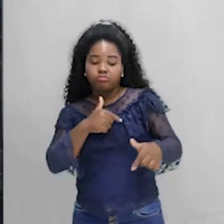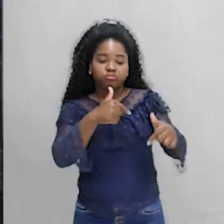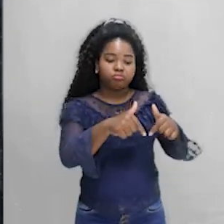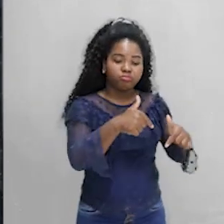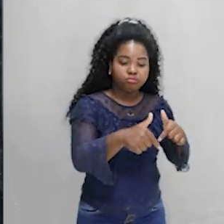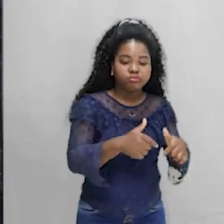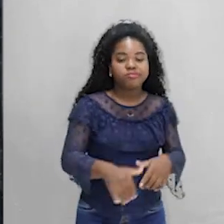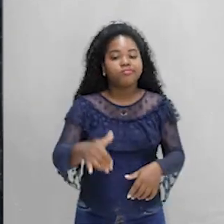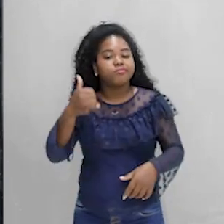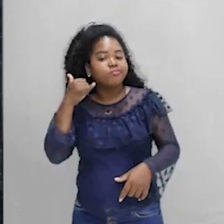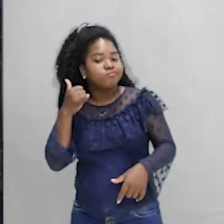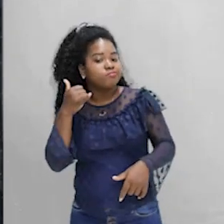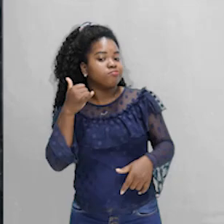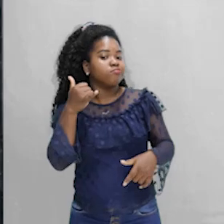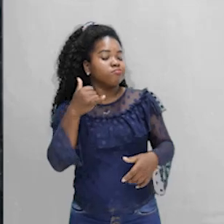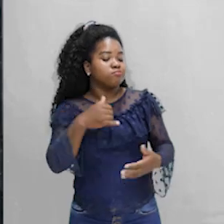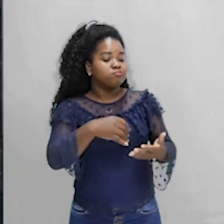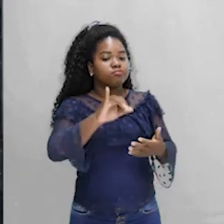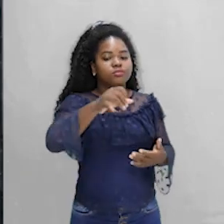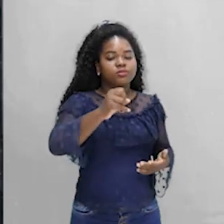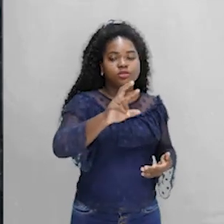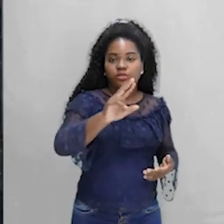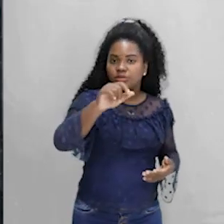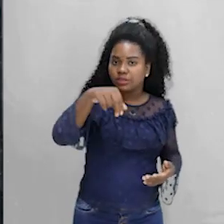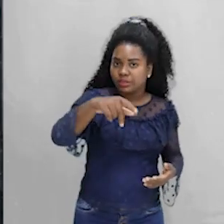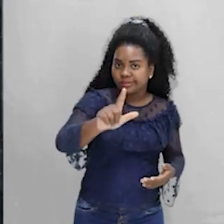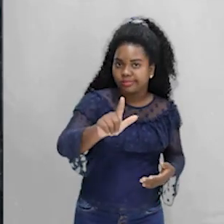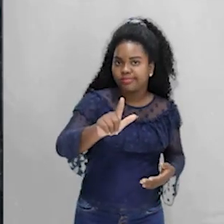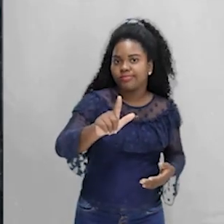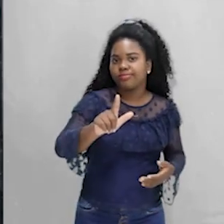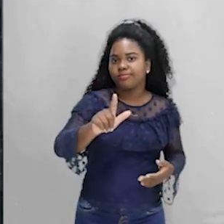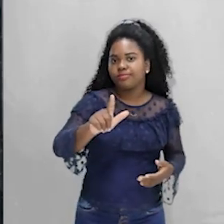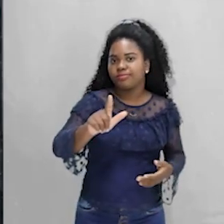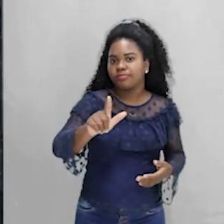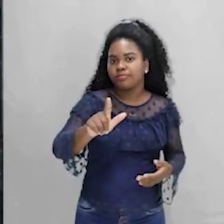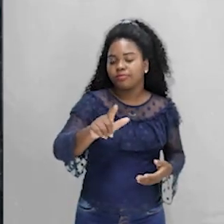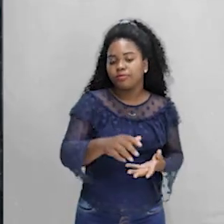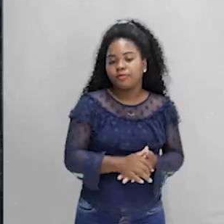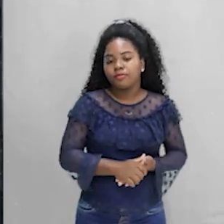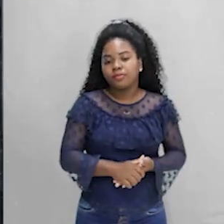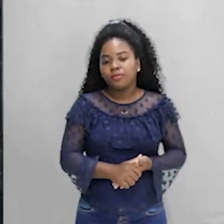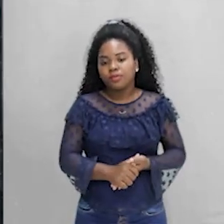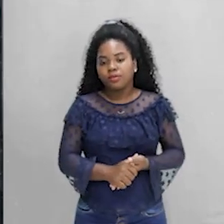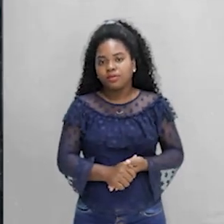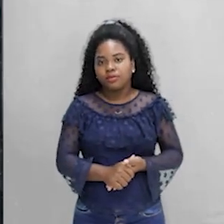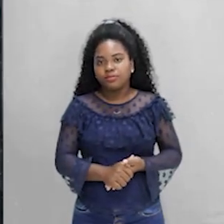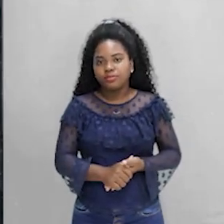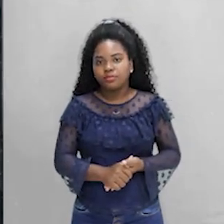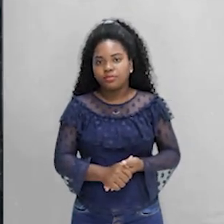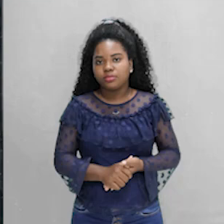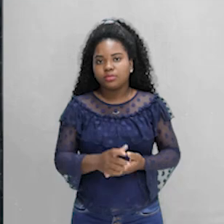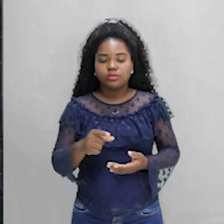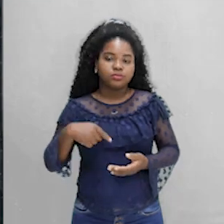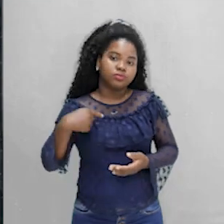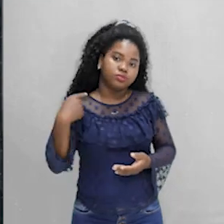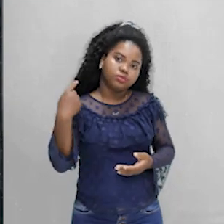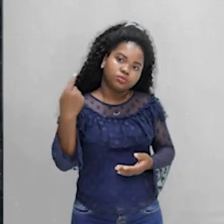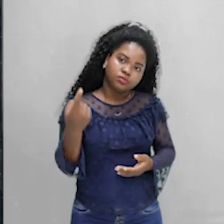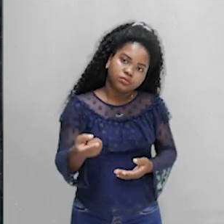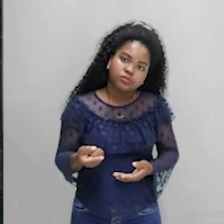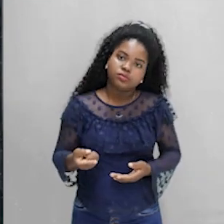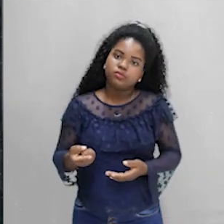Ele telefona com o jornal na mão, obviamente, muito provavelmente classificados, e depois